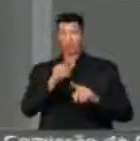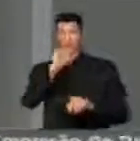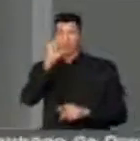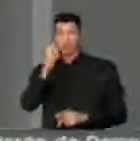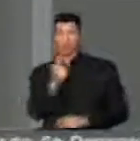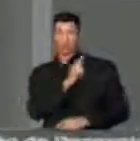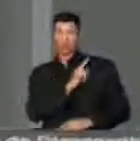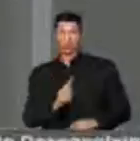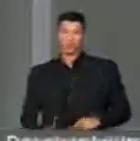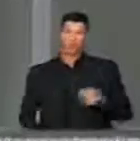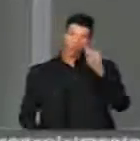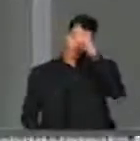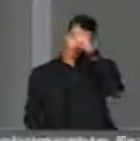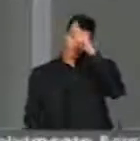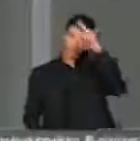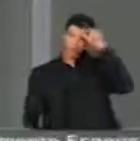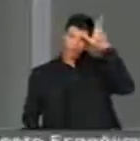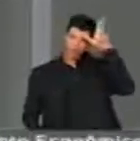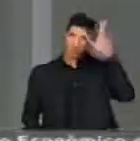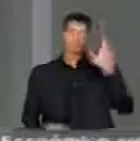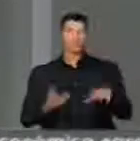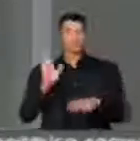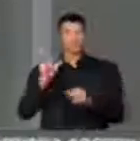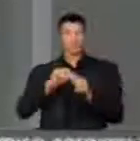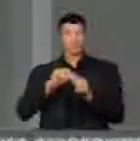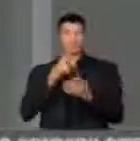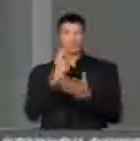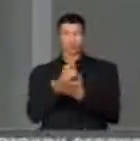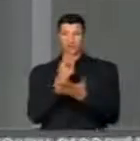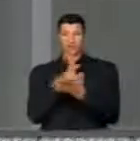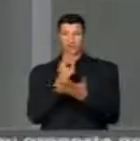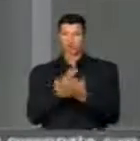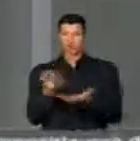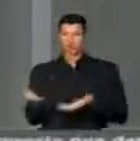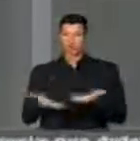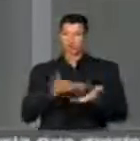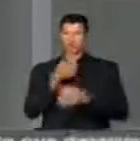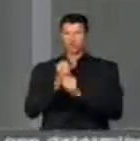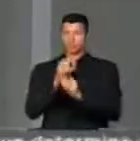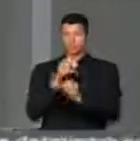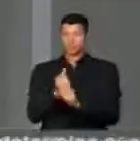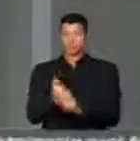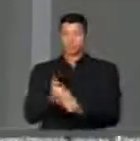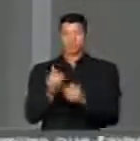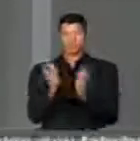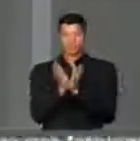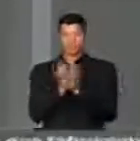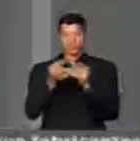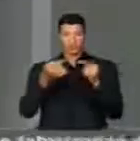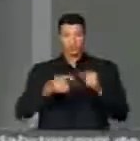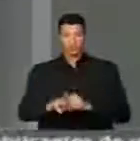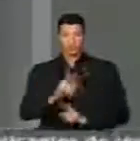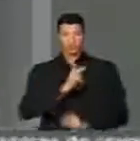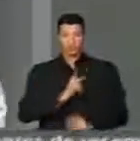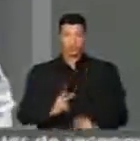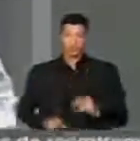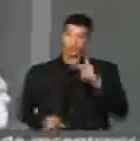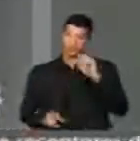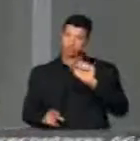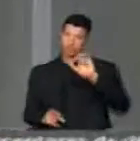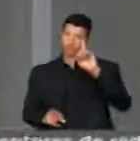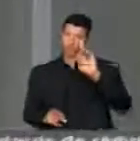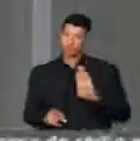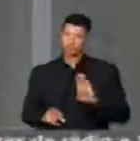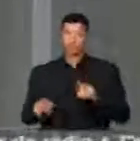ex-governadores e prefeitos também realizaram a mesma contabilidade. A oposição, senhor presidente, PSDB e